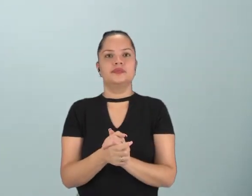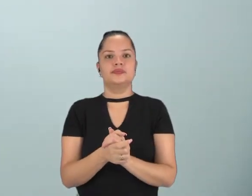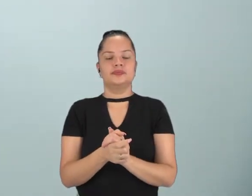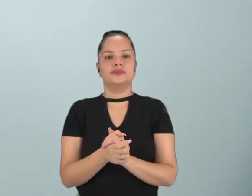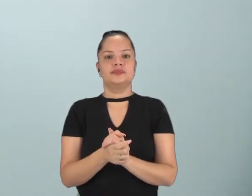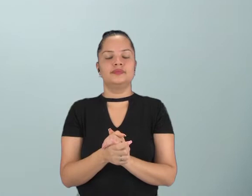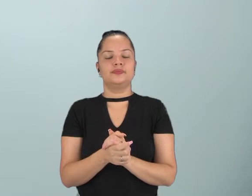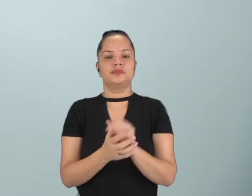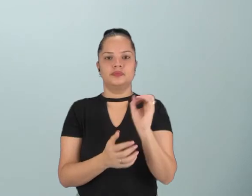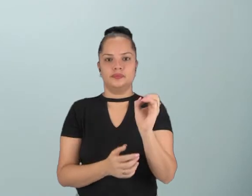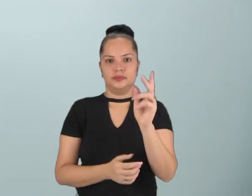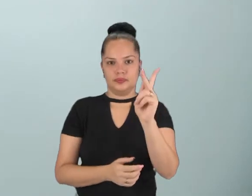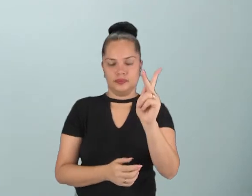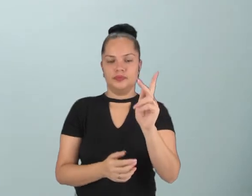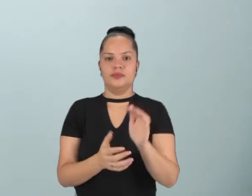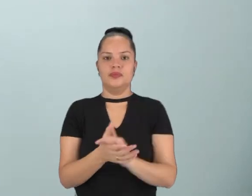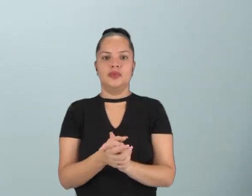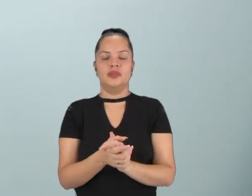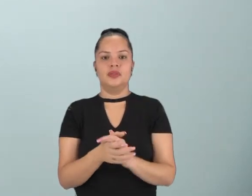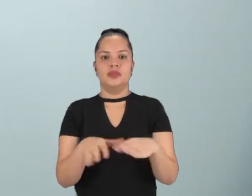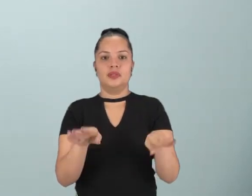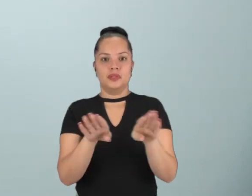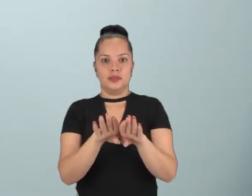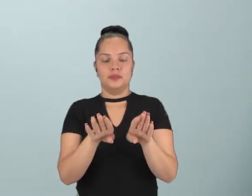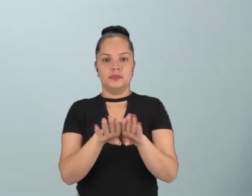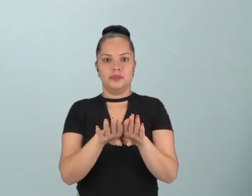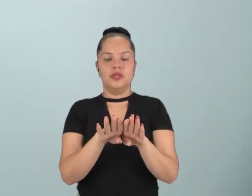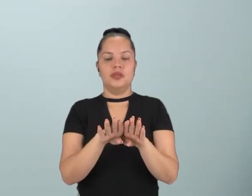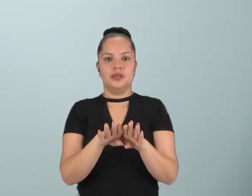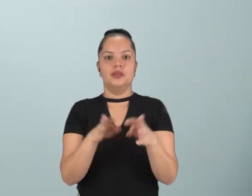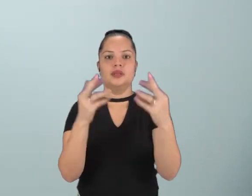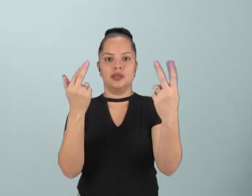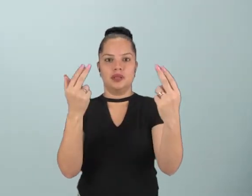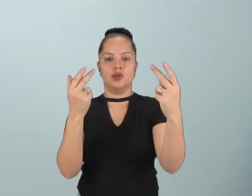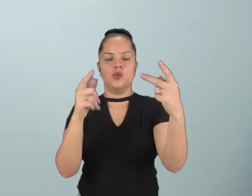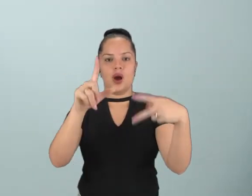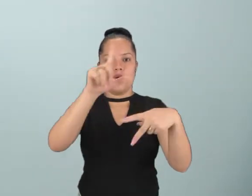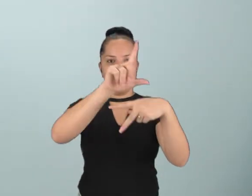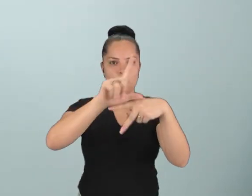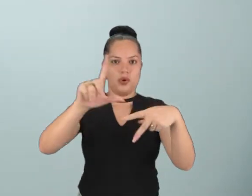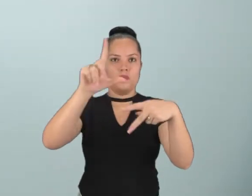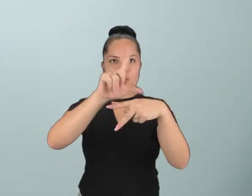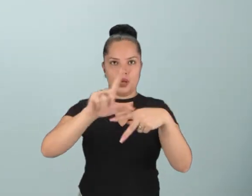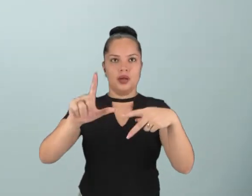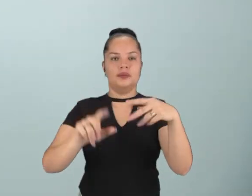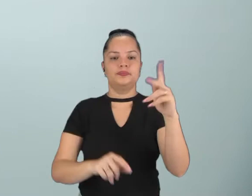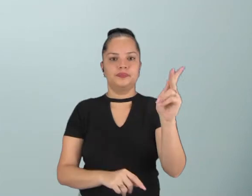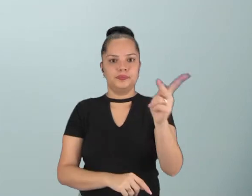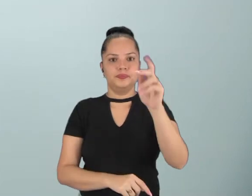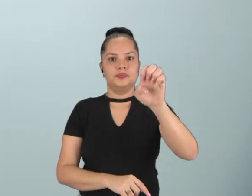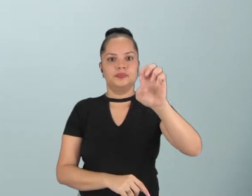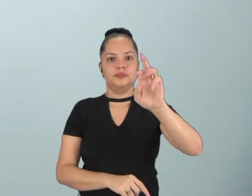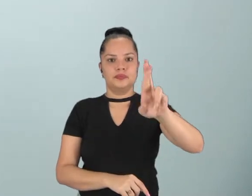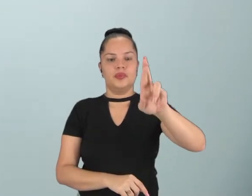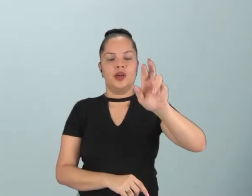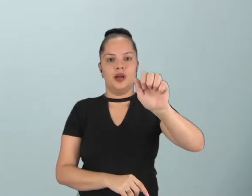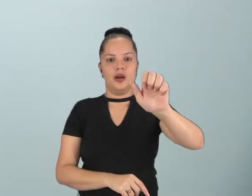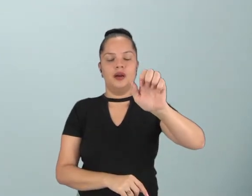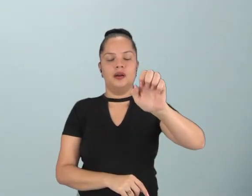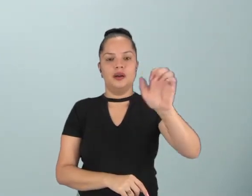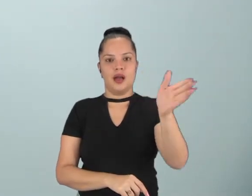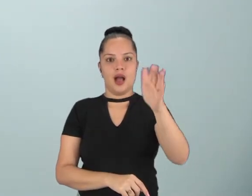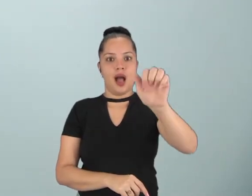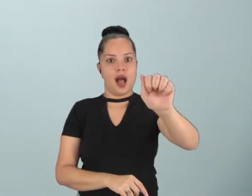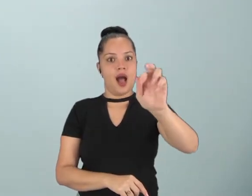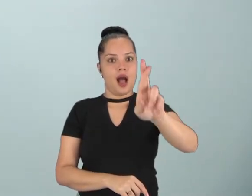pergunta, ok? Da mesma forma, vocês vão usar pro plural, que é o there are. Afirmativa, vocês vão usar there are.